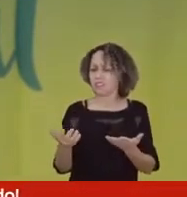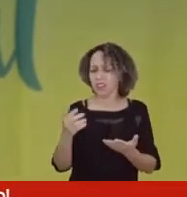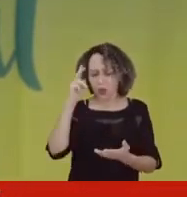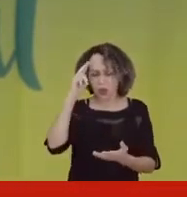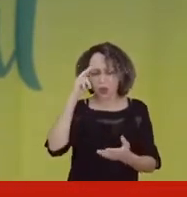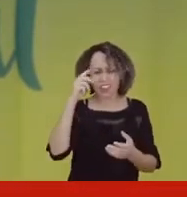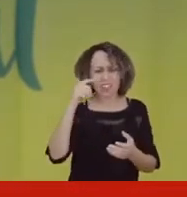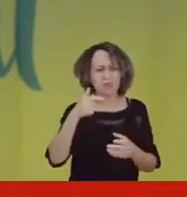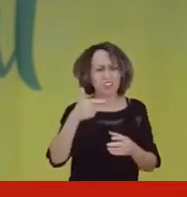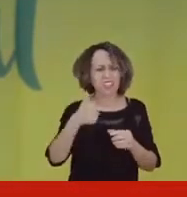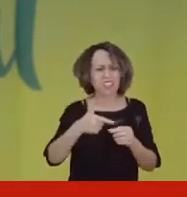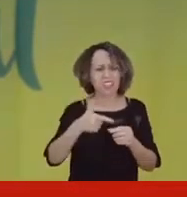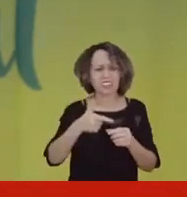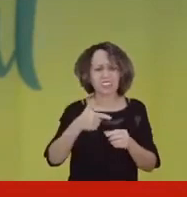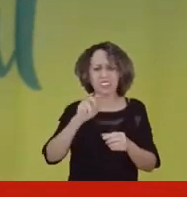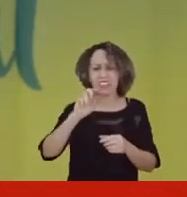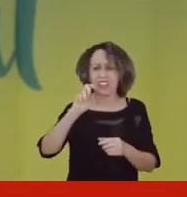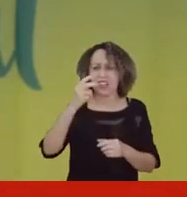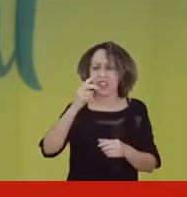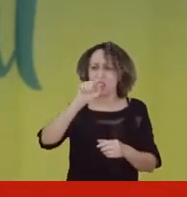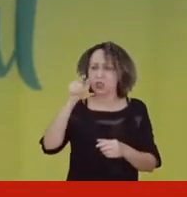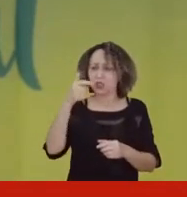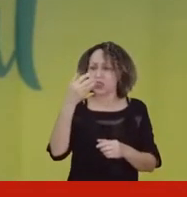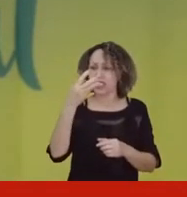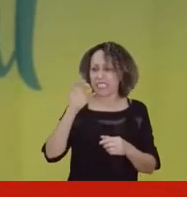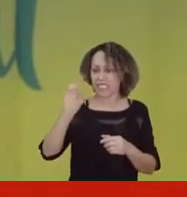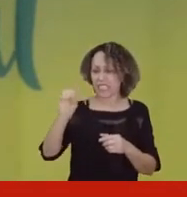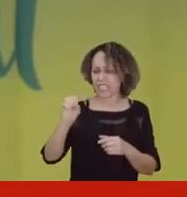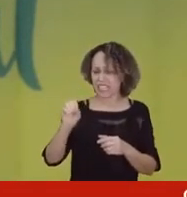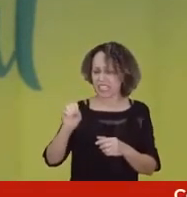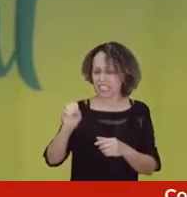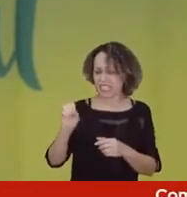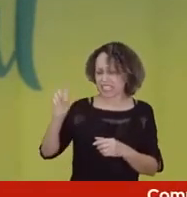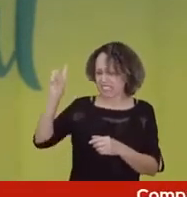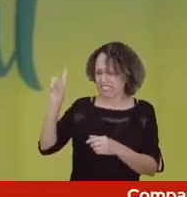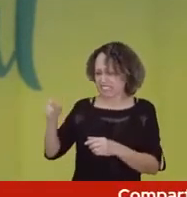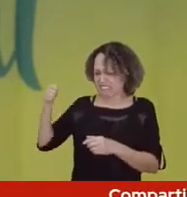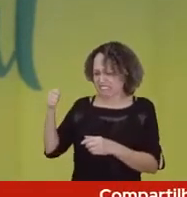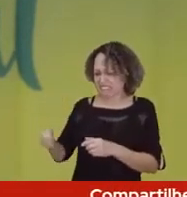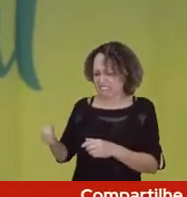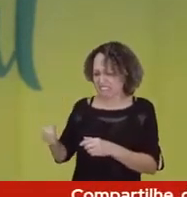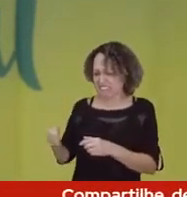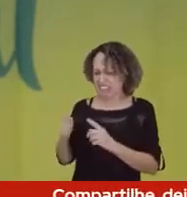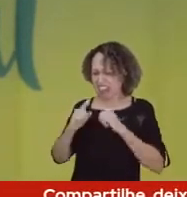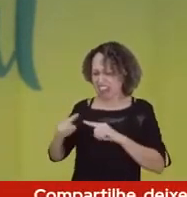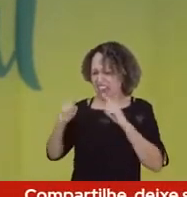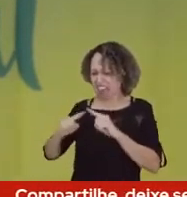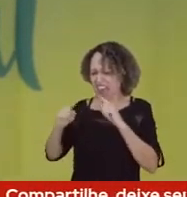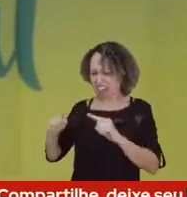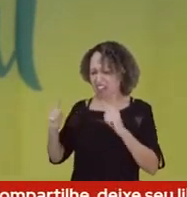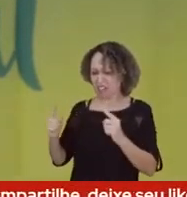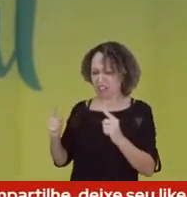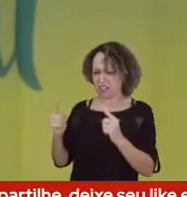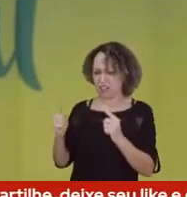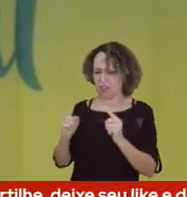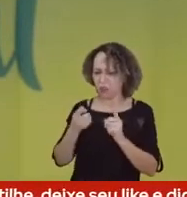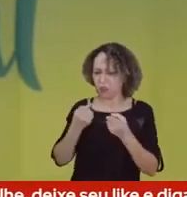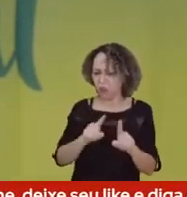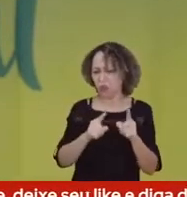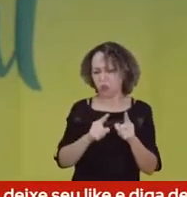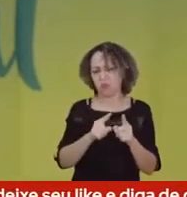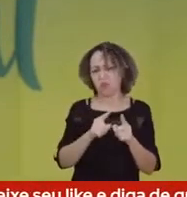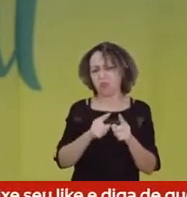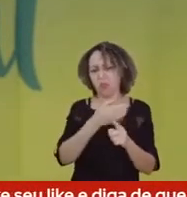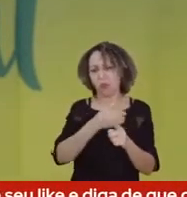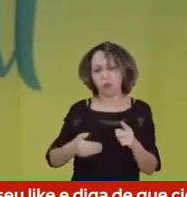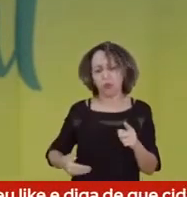e a extrema-direita brasileira chiando e fazendo propaganda contra o governo brasileiro daquele momento. Qual é o preço da gasolina